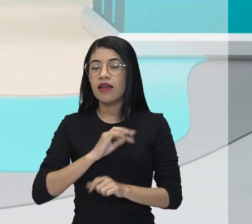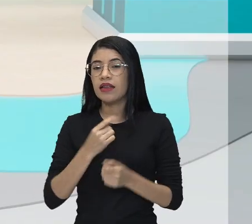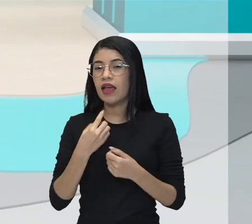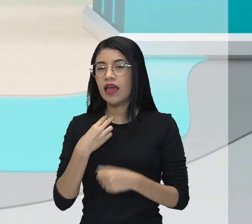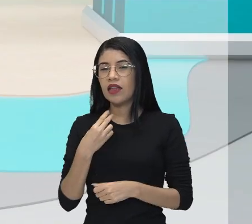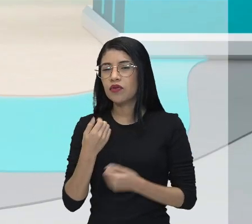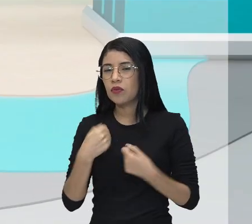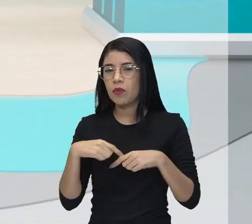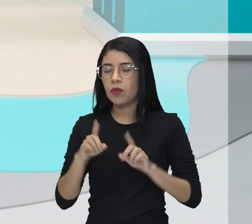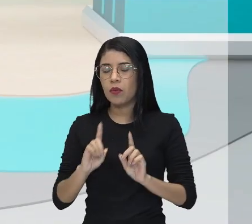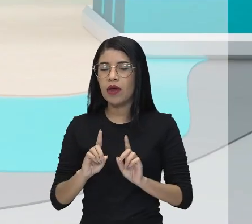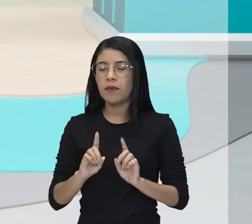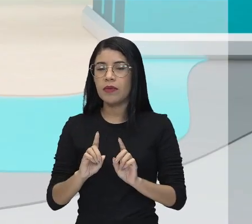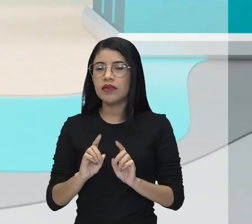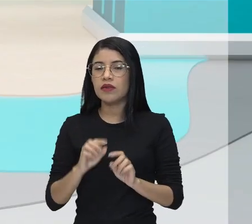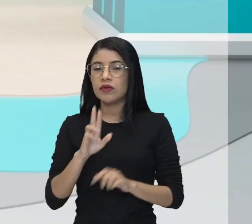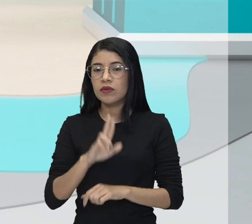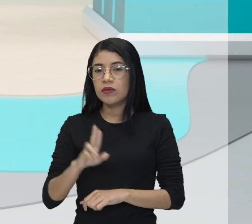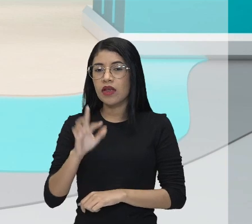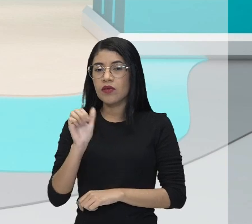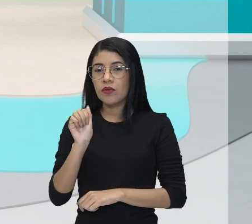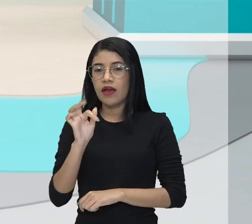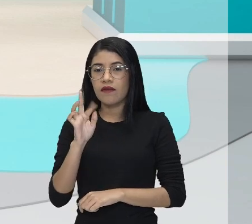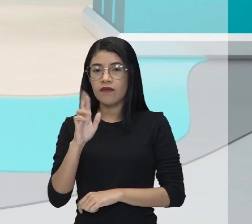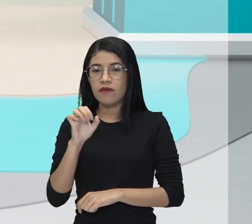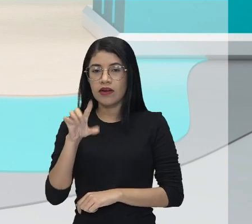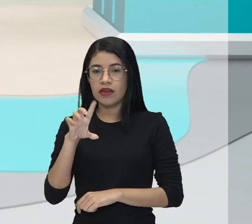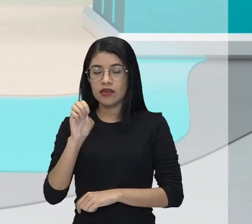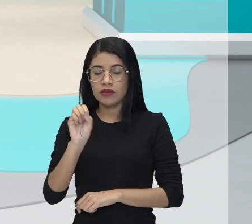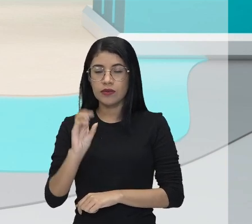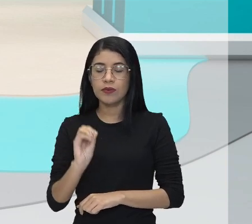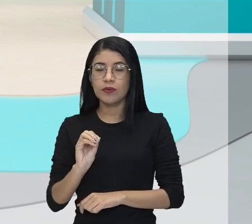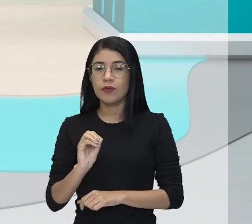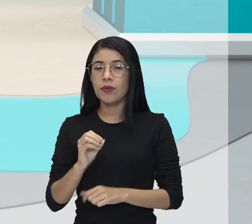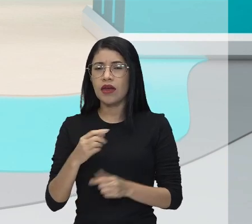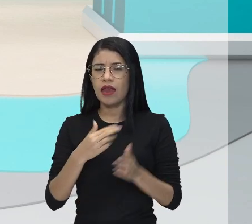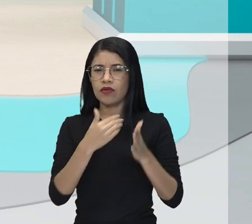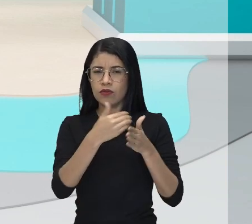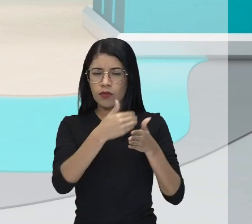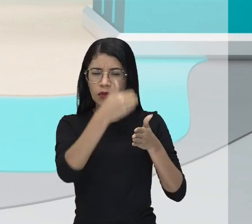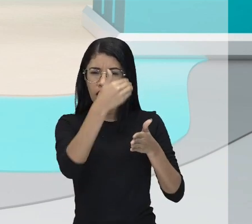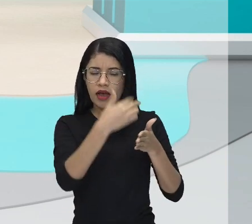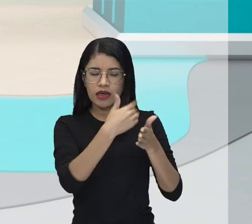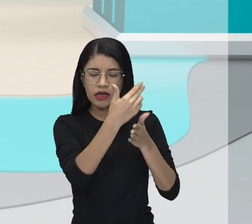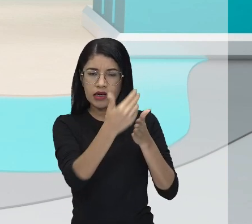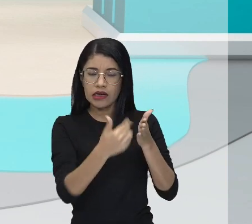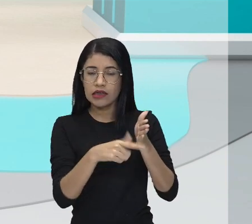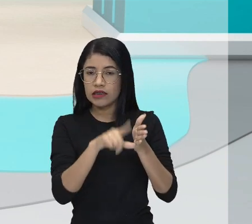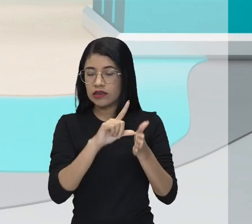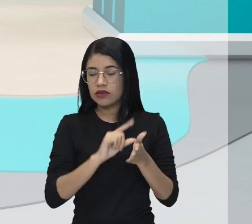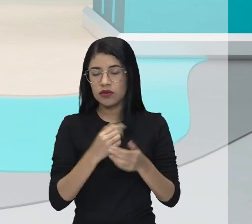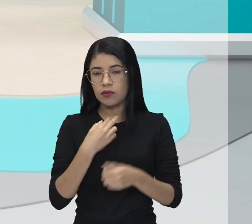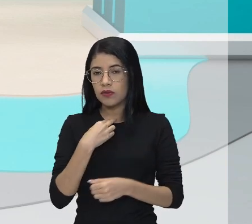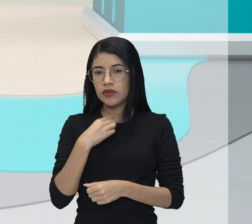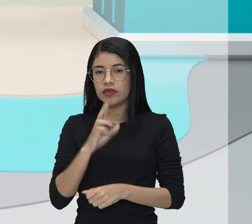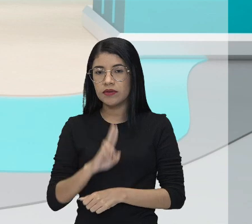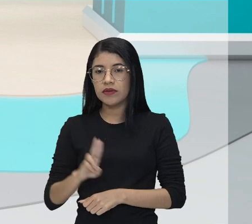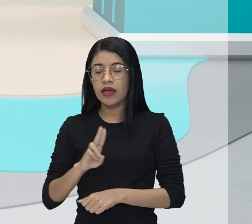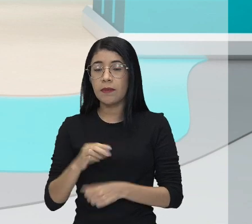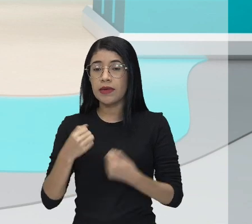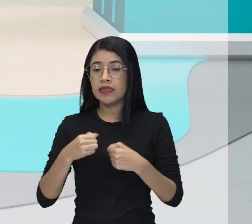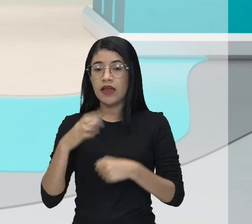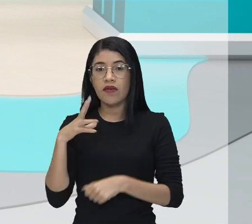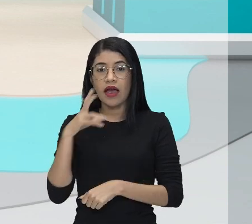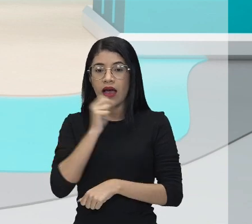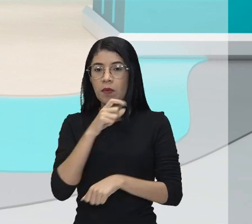no afresco, que feito nos murais que a gente falou antes. O artista ele tinha que ser muito rápido,